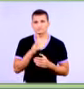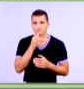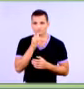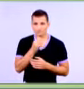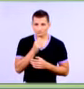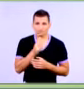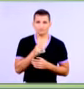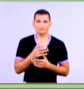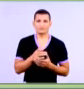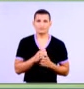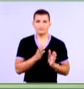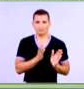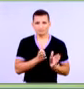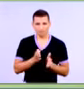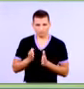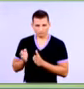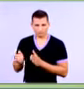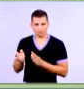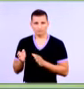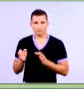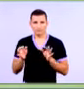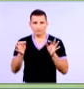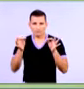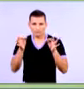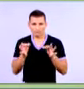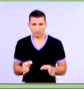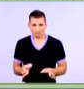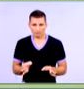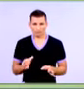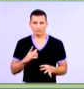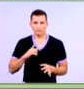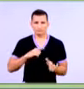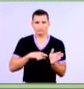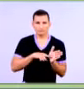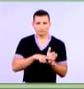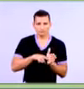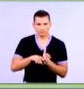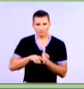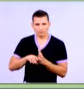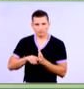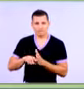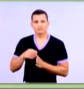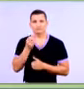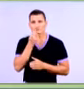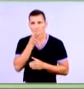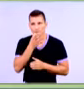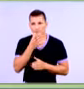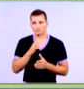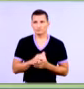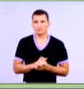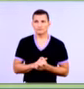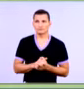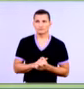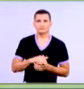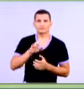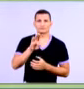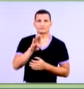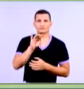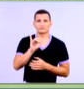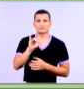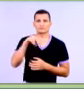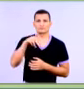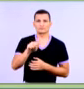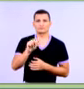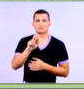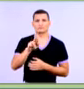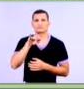arranjo ordenado, existe uma busca que me é eficiente, que tem um desempenho muito bom, que se chama busca binária. Né?